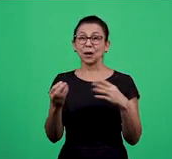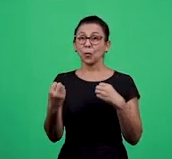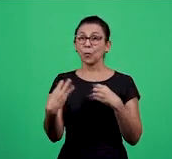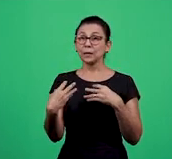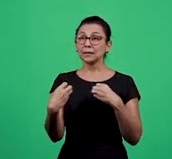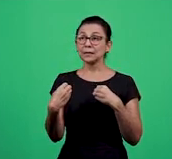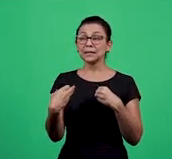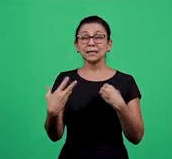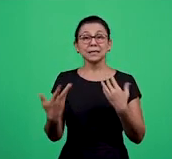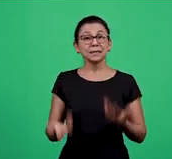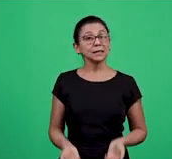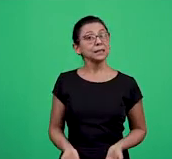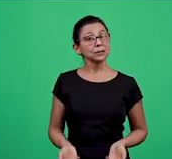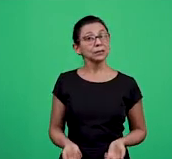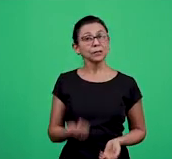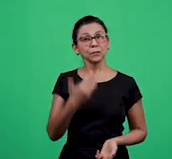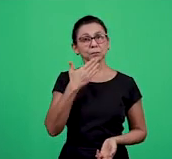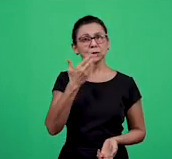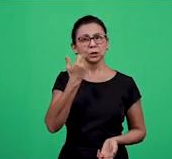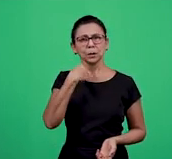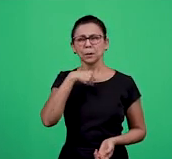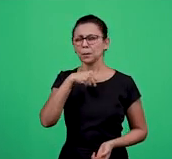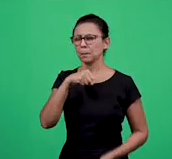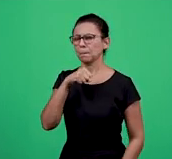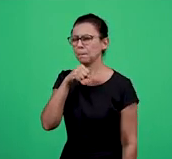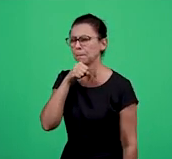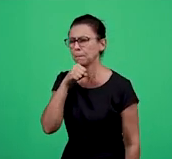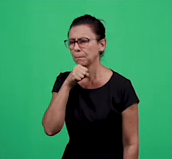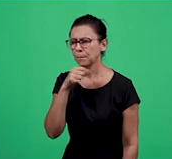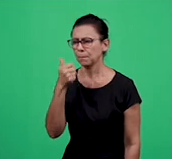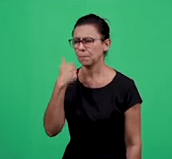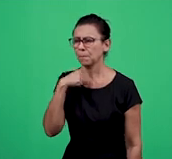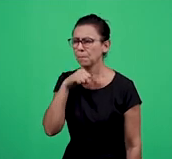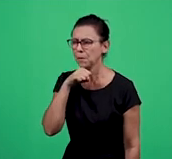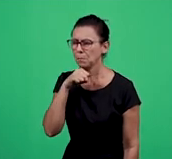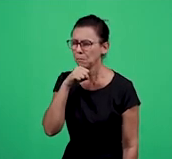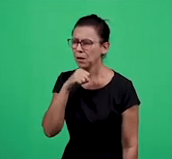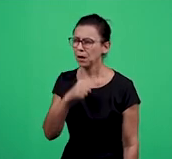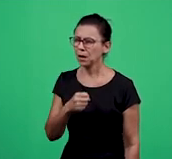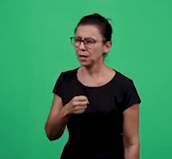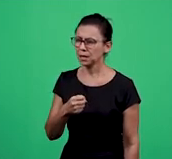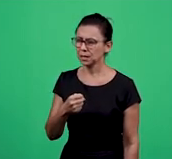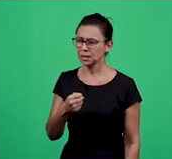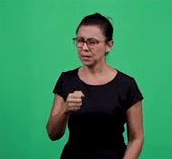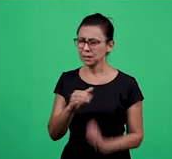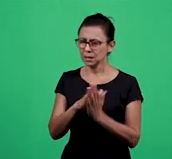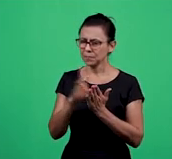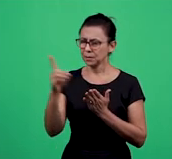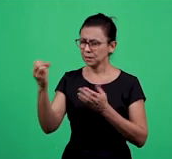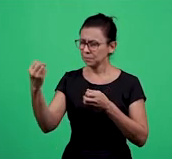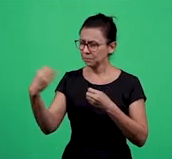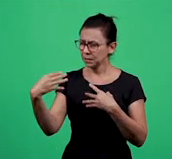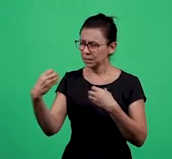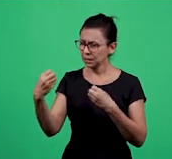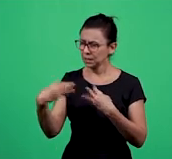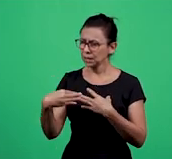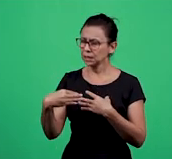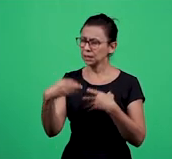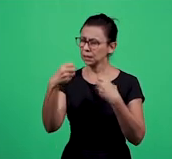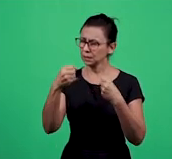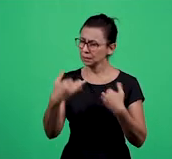Então, vamos pedir o papai e a mamãe para ler a palavra para a gente. Você que já sabe ler, você já pode ler. Tem muitas